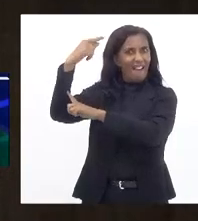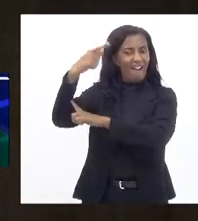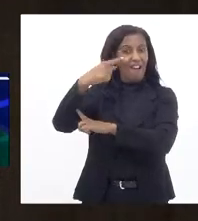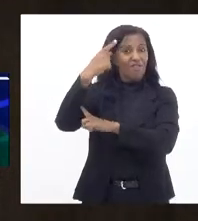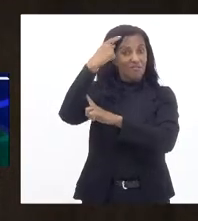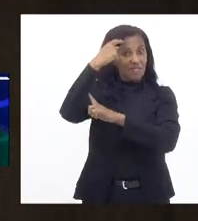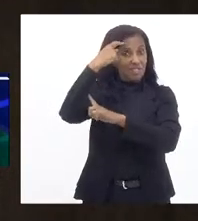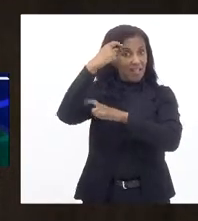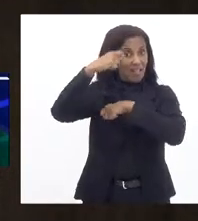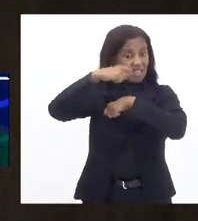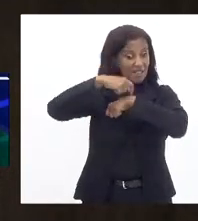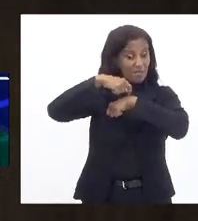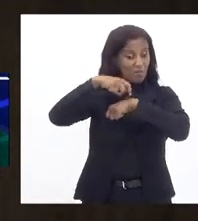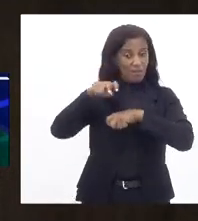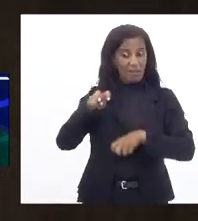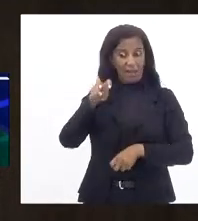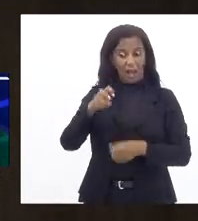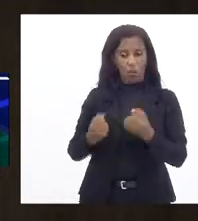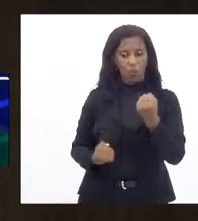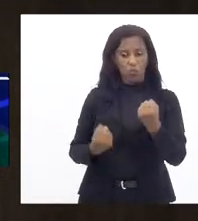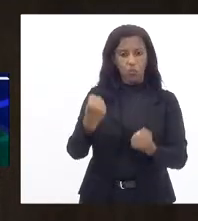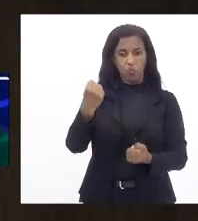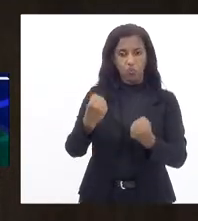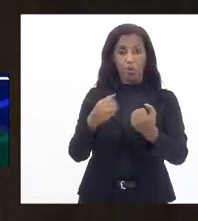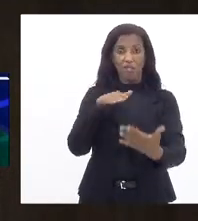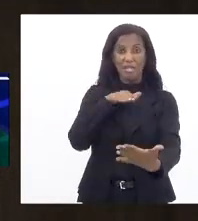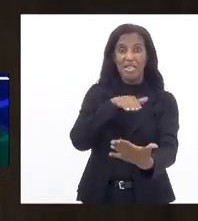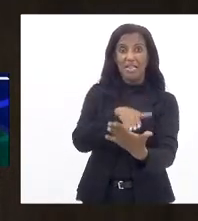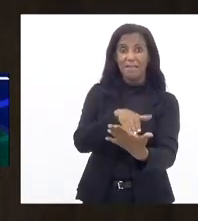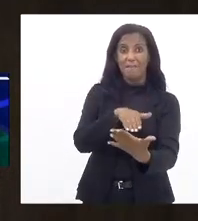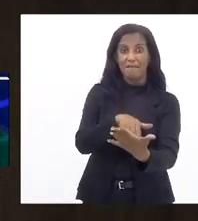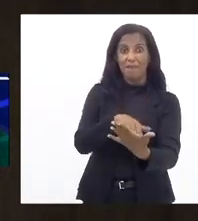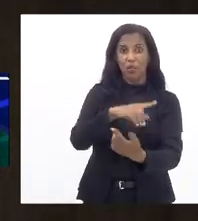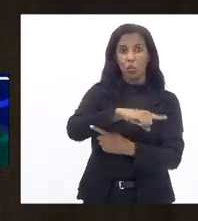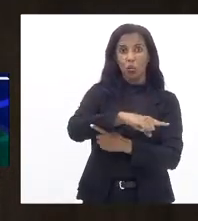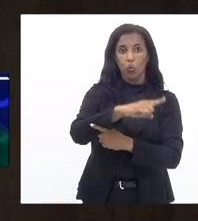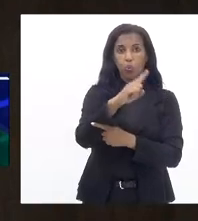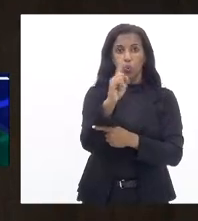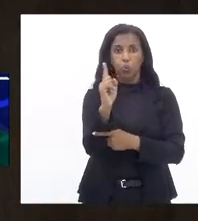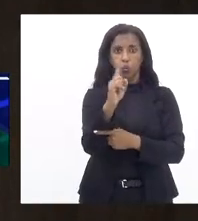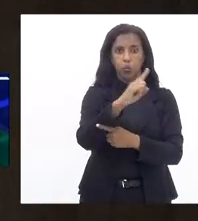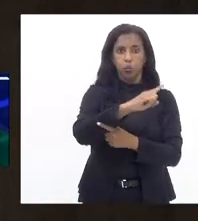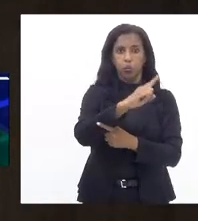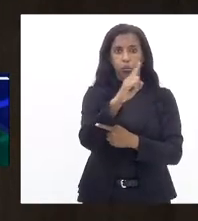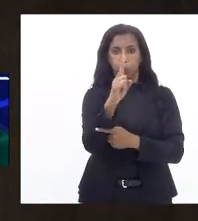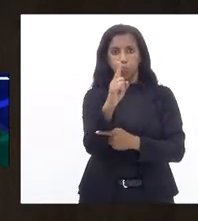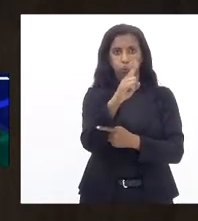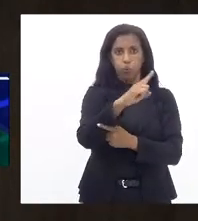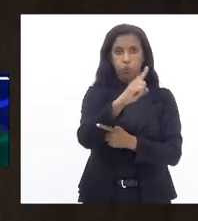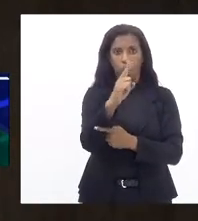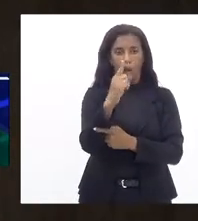naquele momento você tem uma limitação de velocidade.